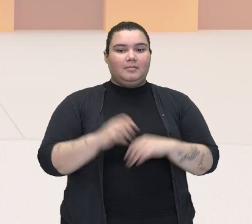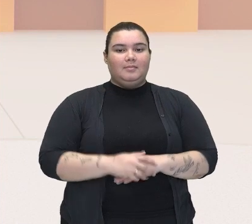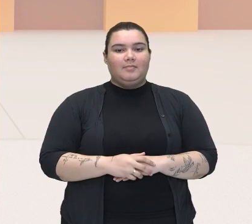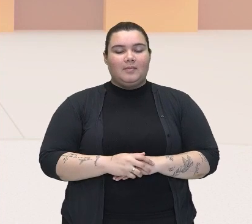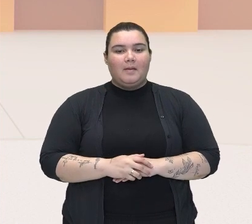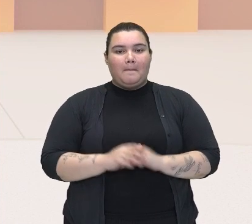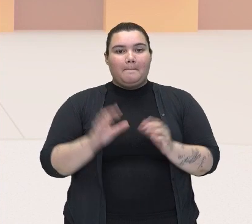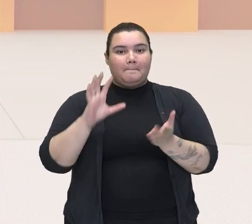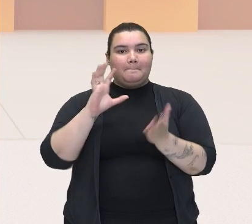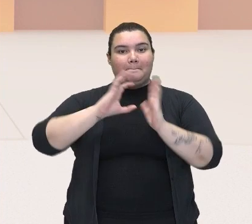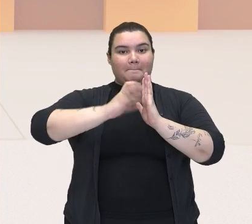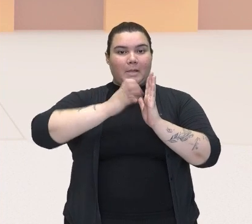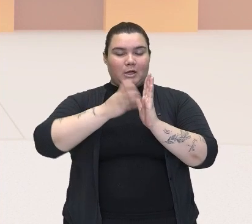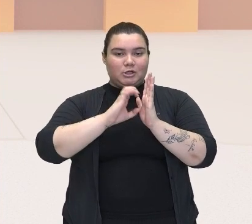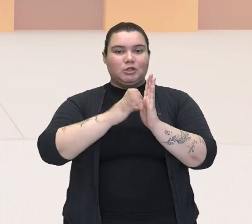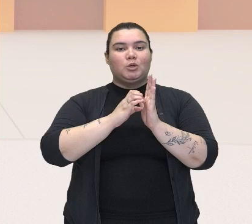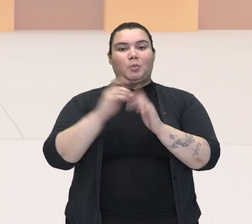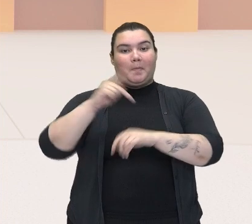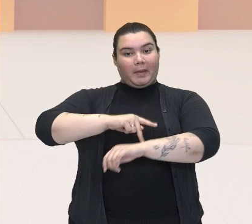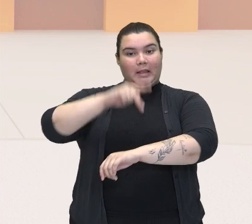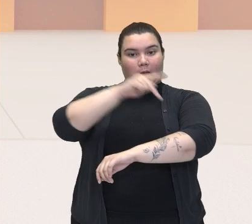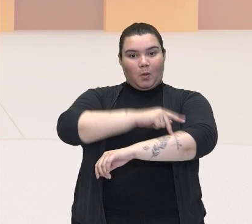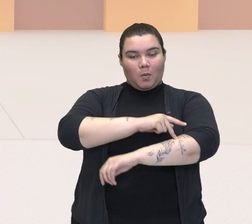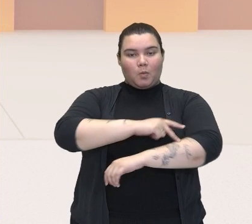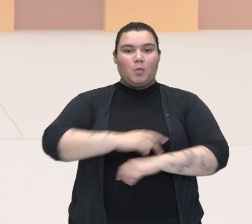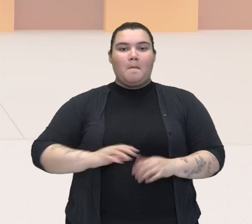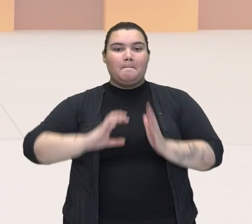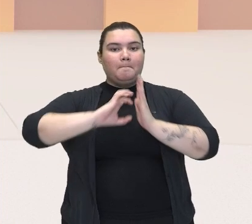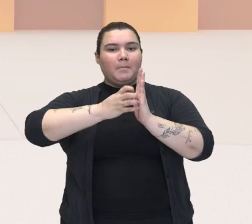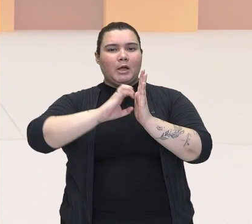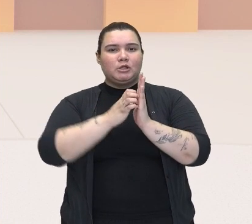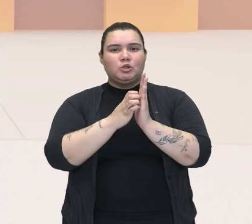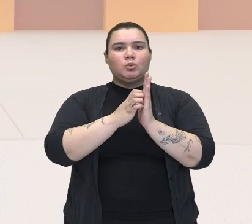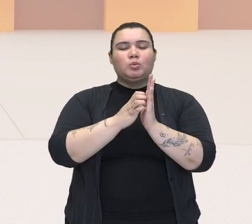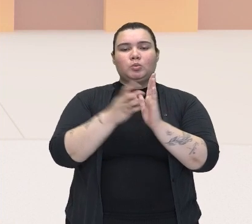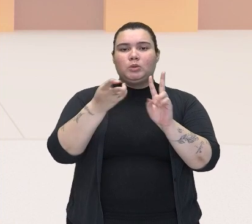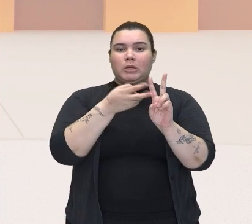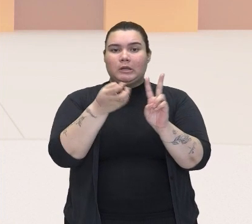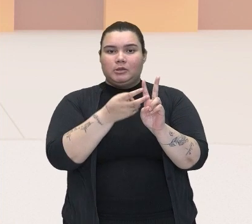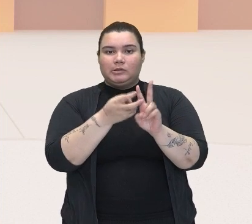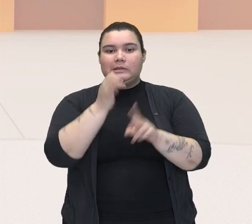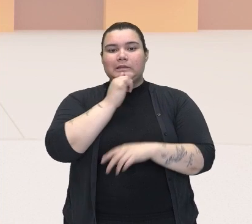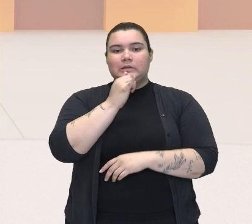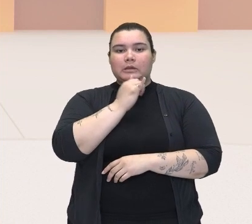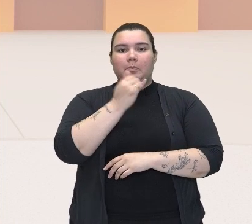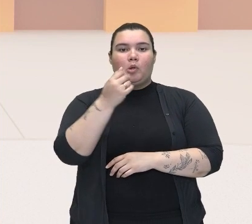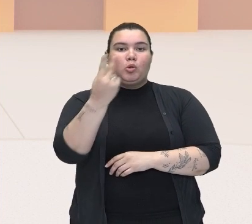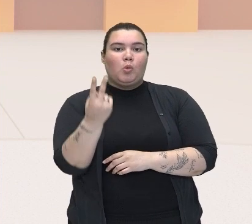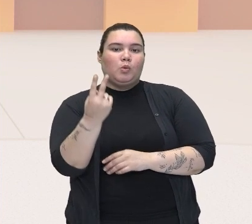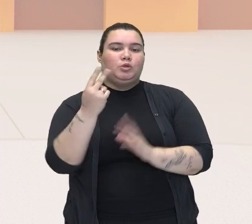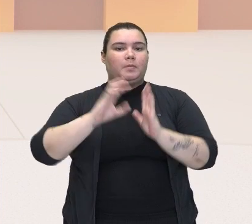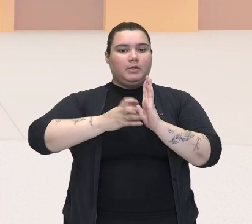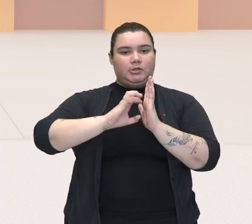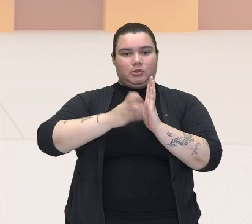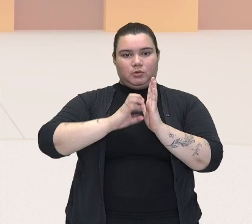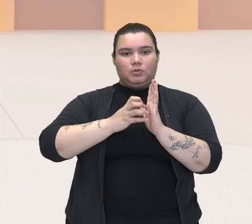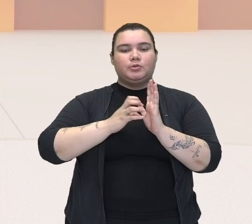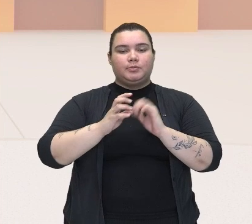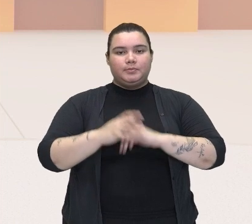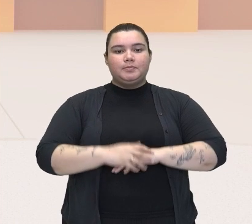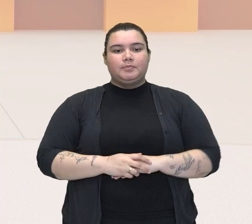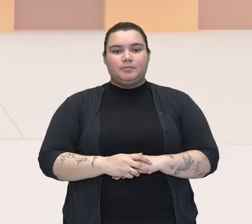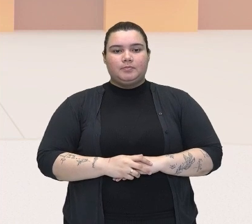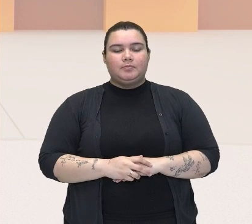Pedagogos Reunidos e o Partido dos Indígenas, né, brasileiros aqui. Então, dois